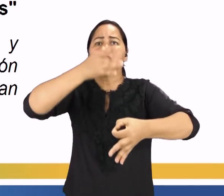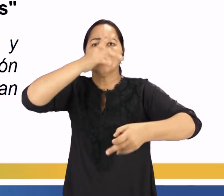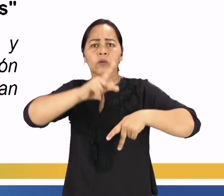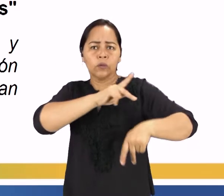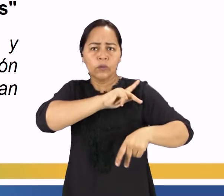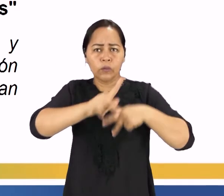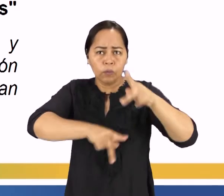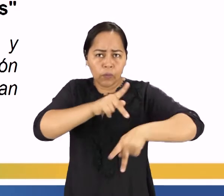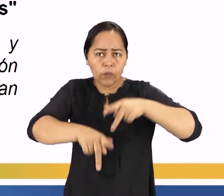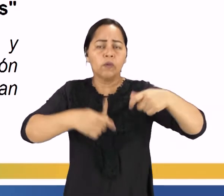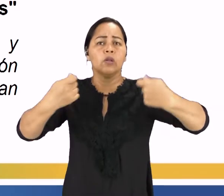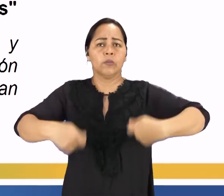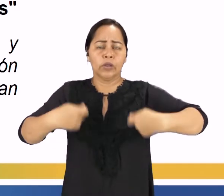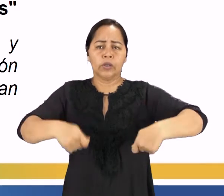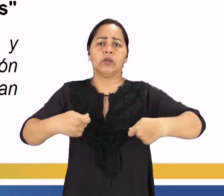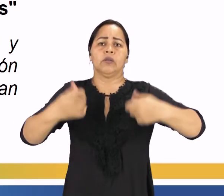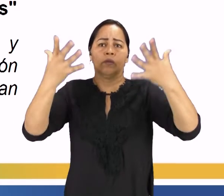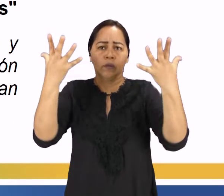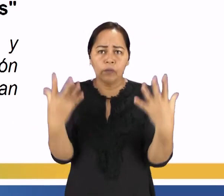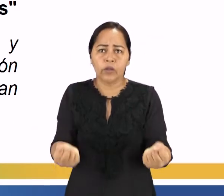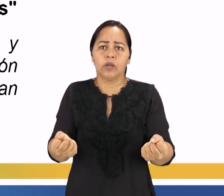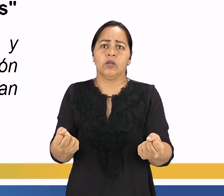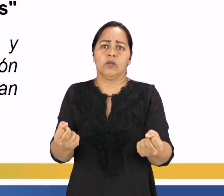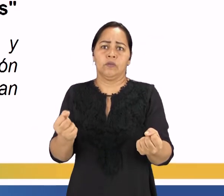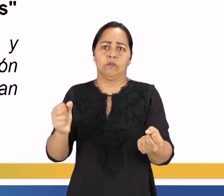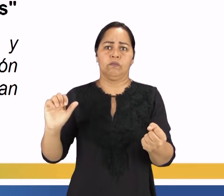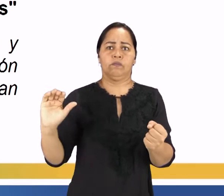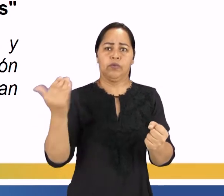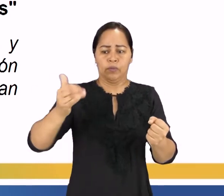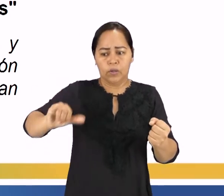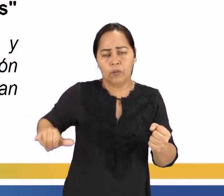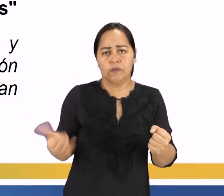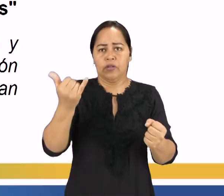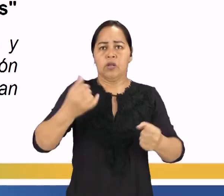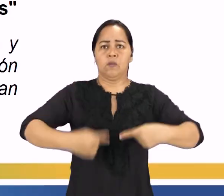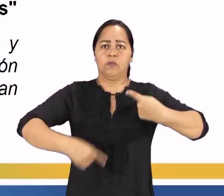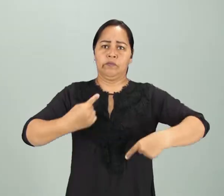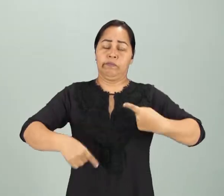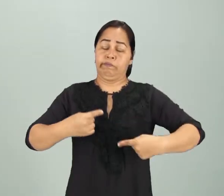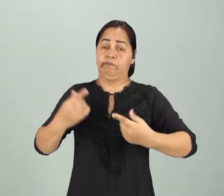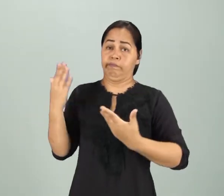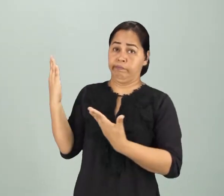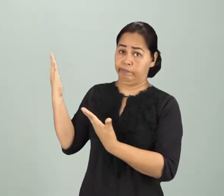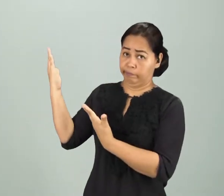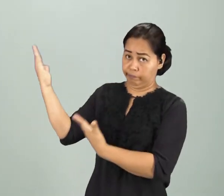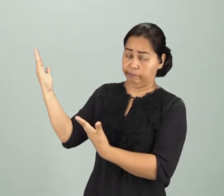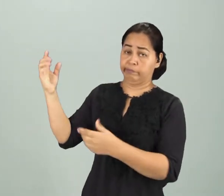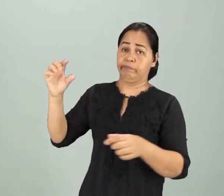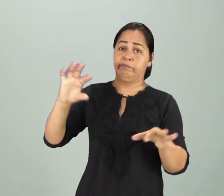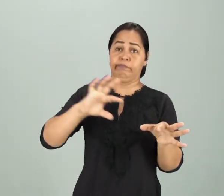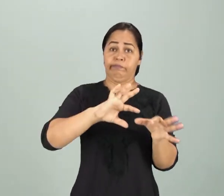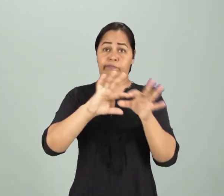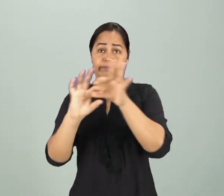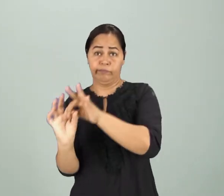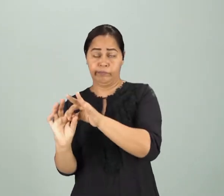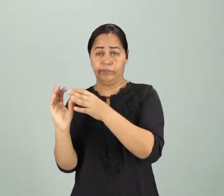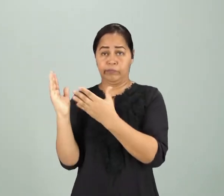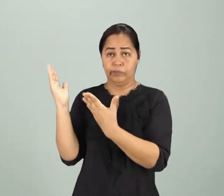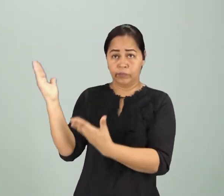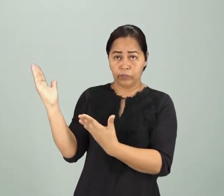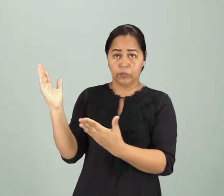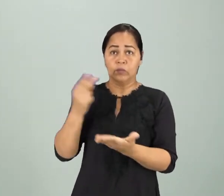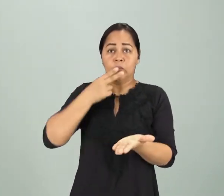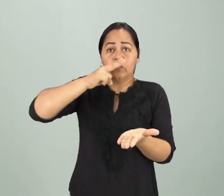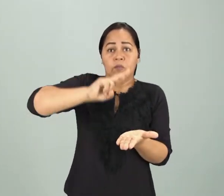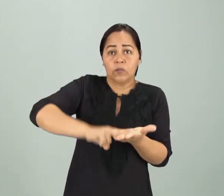um falso demócrata e um grande oportunista. Essas foram as palavras de Neruda dentro dessa carta aberta, falando